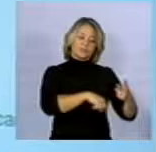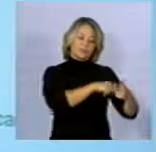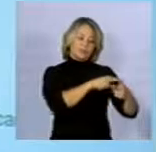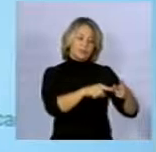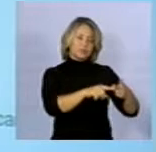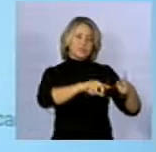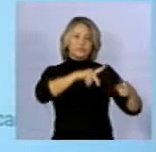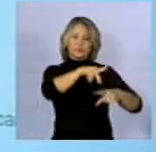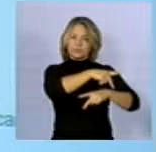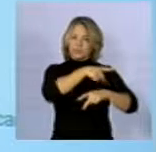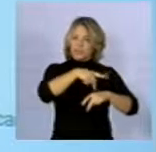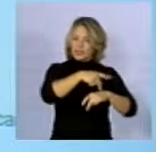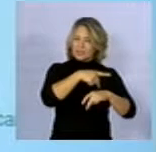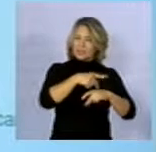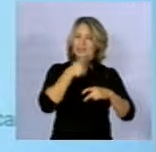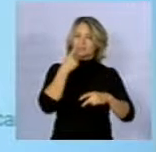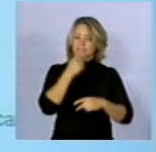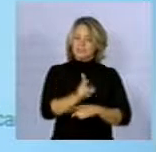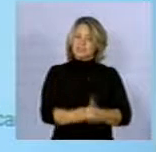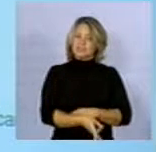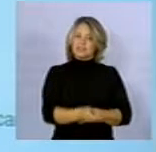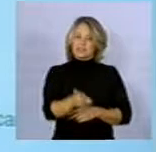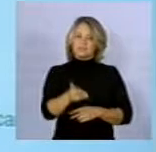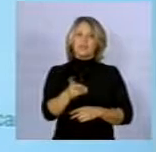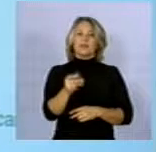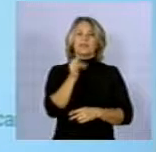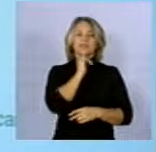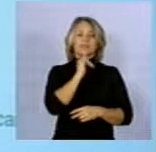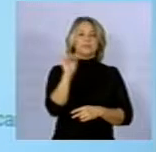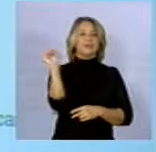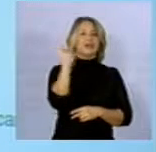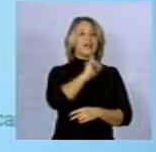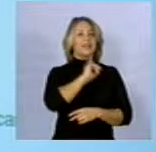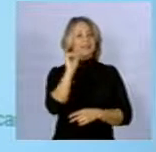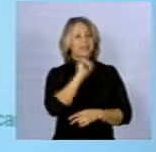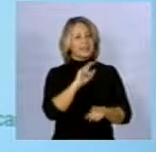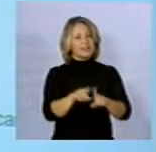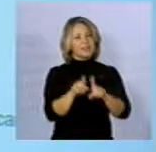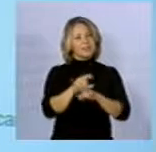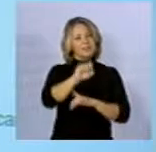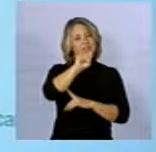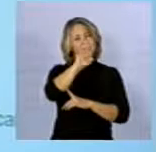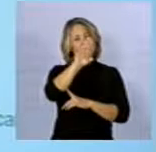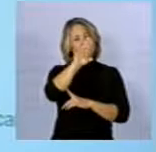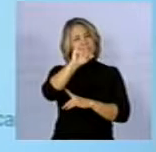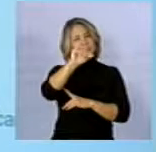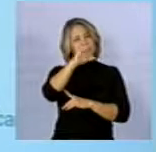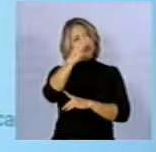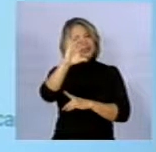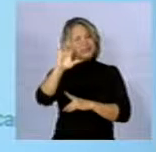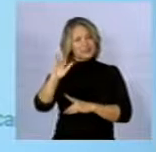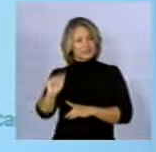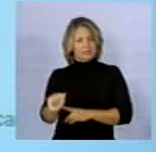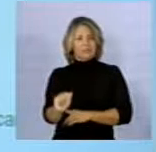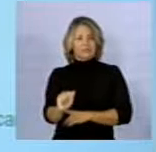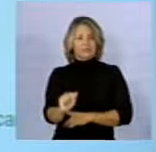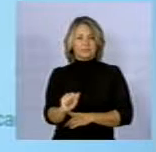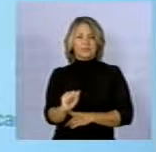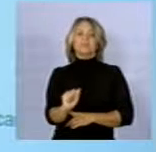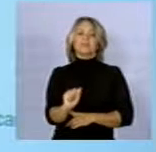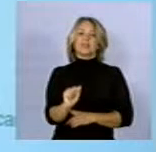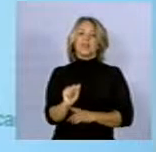são mencionados mais frequentemente, a Itália e a Suíça. A